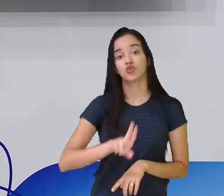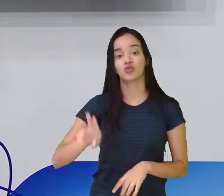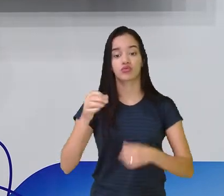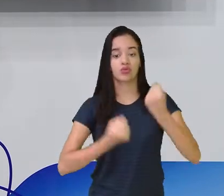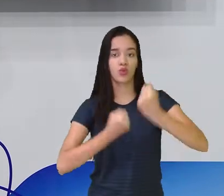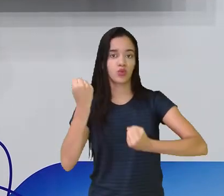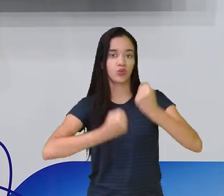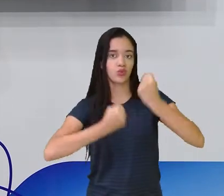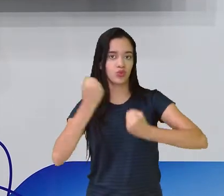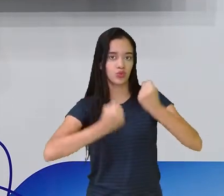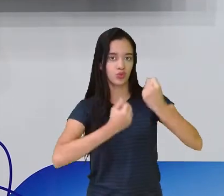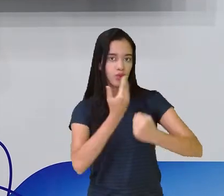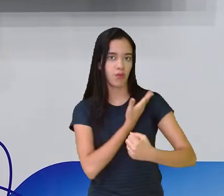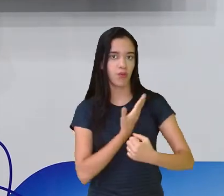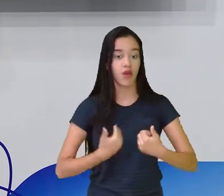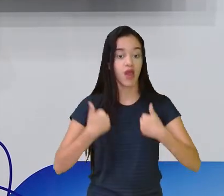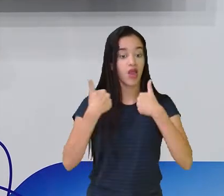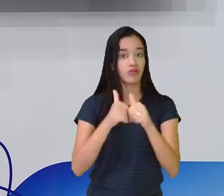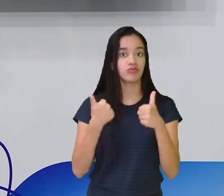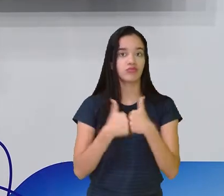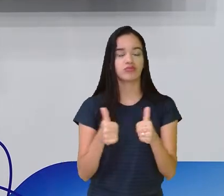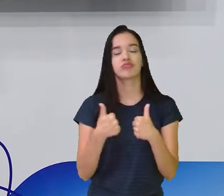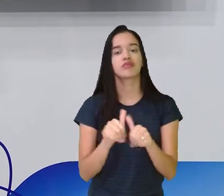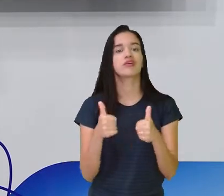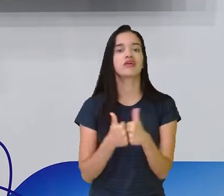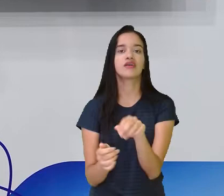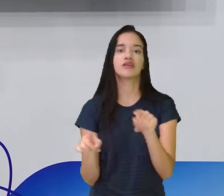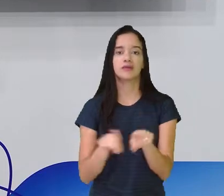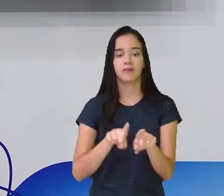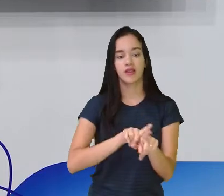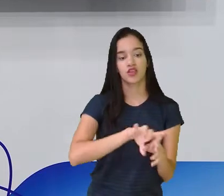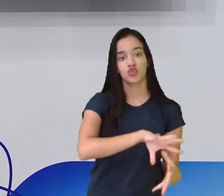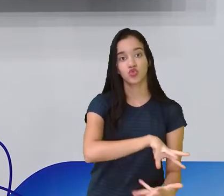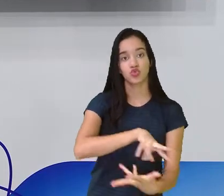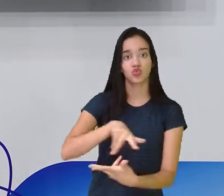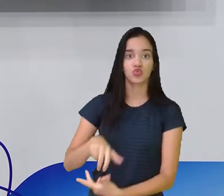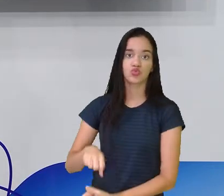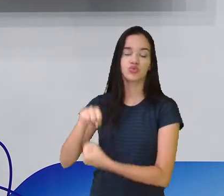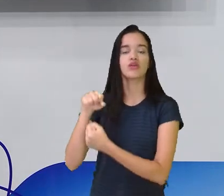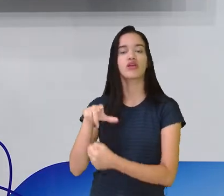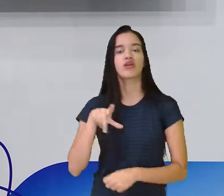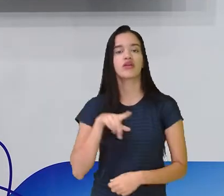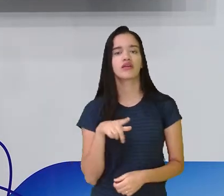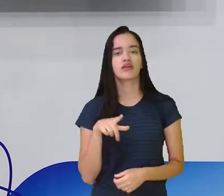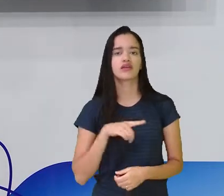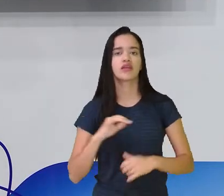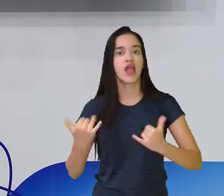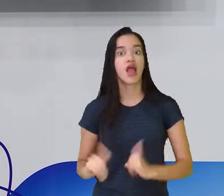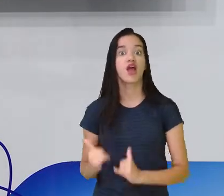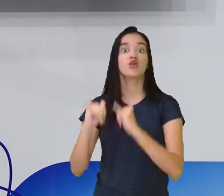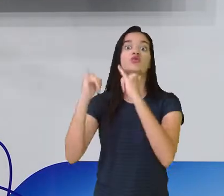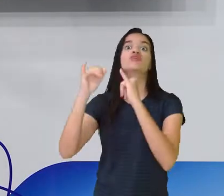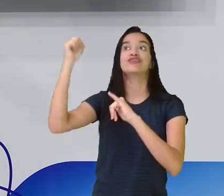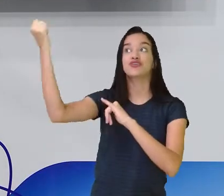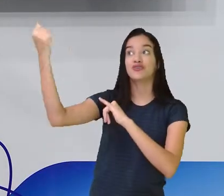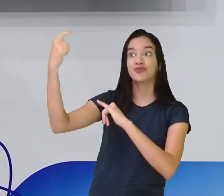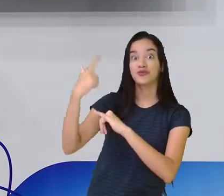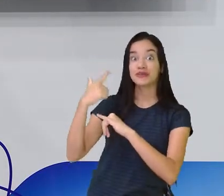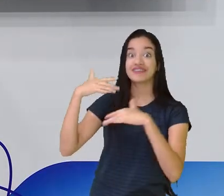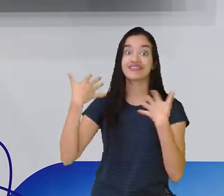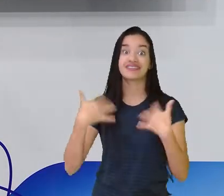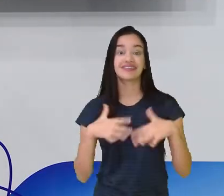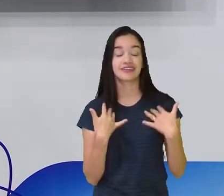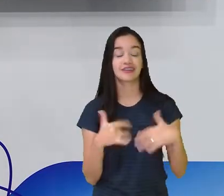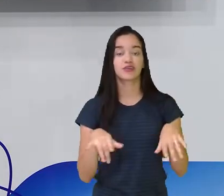sim, de energia, de sustentabilidade. E tem até transporte público que tem energia solar.